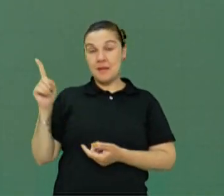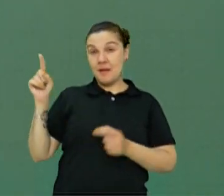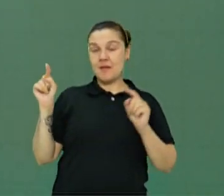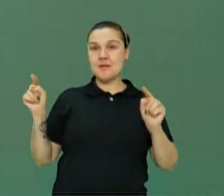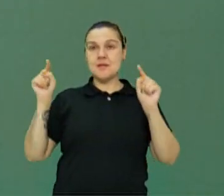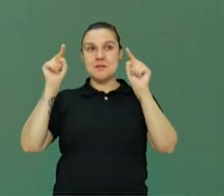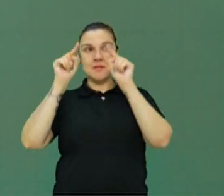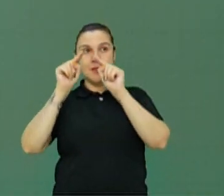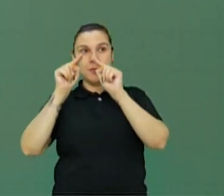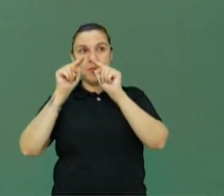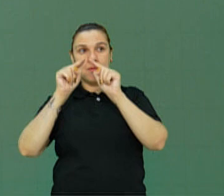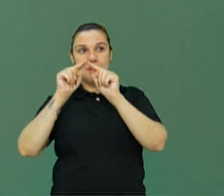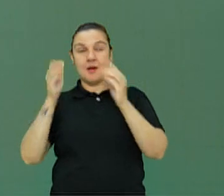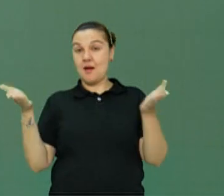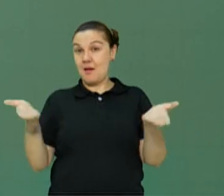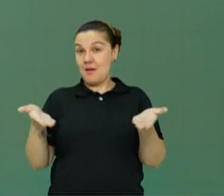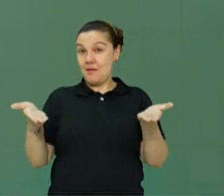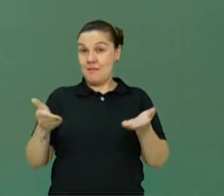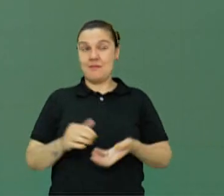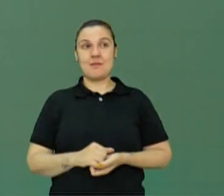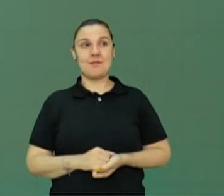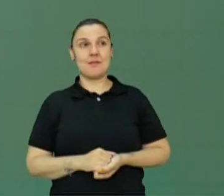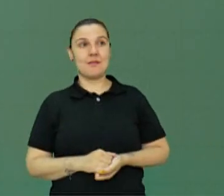eles pertencem ao tempo